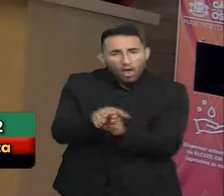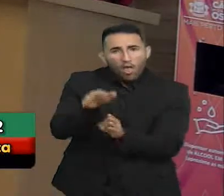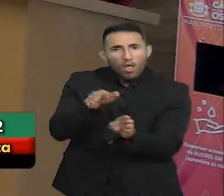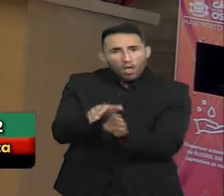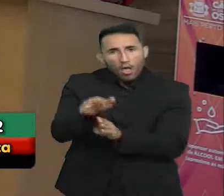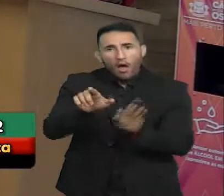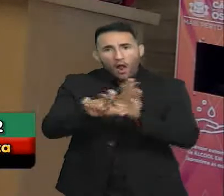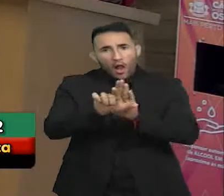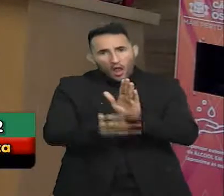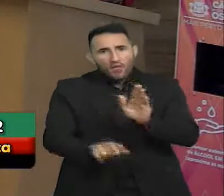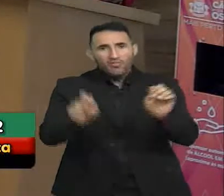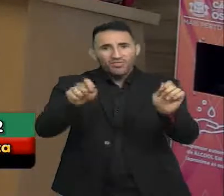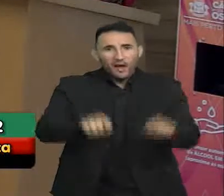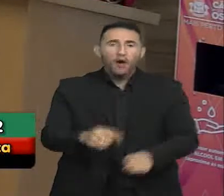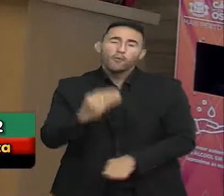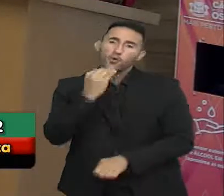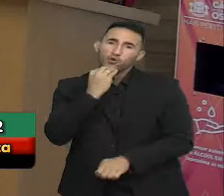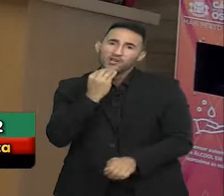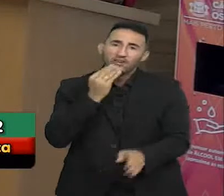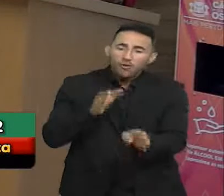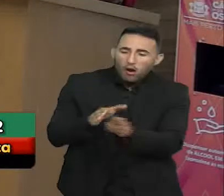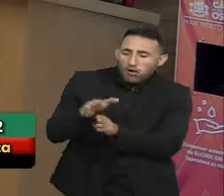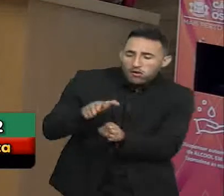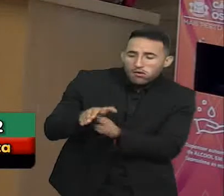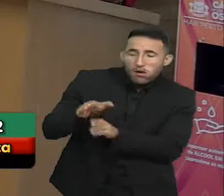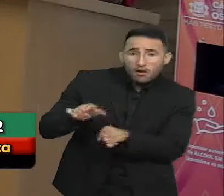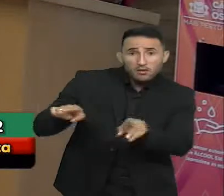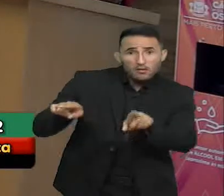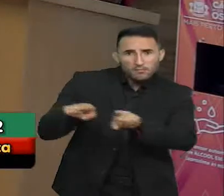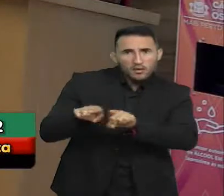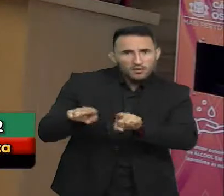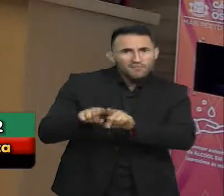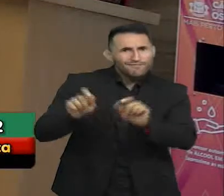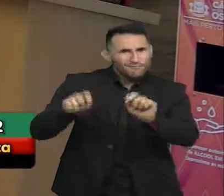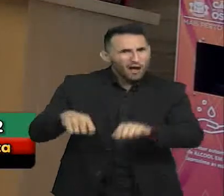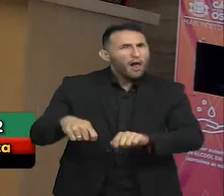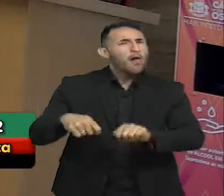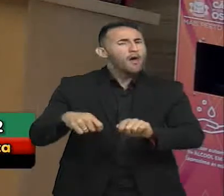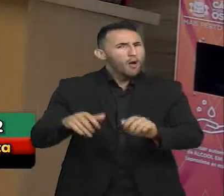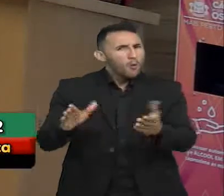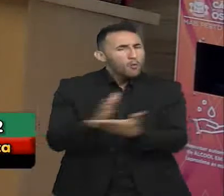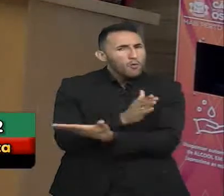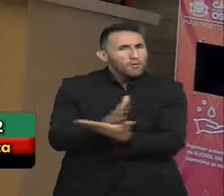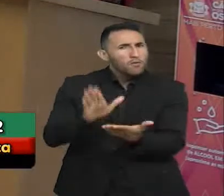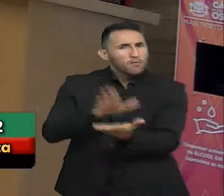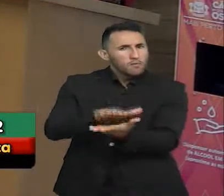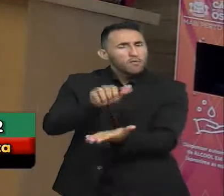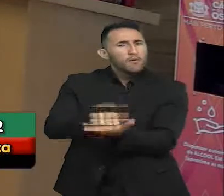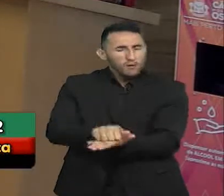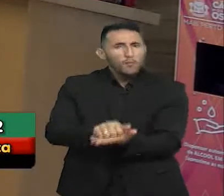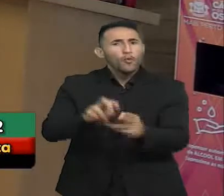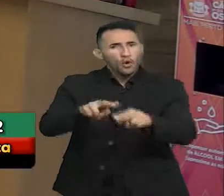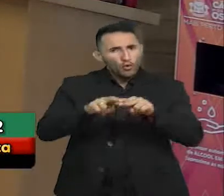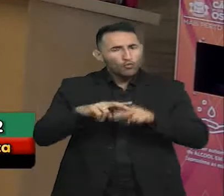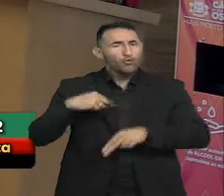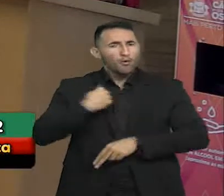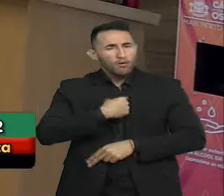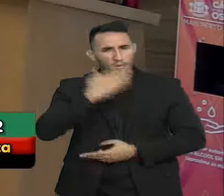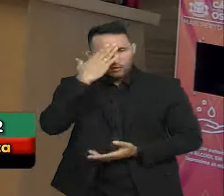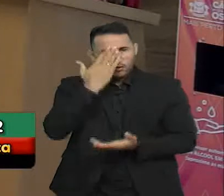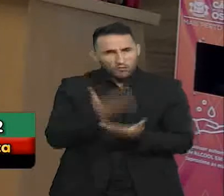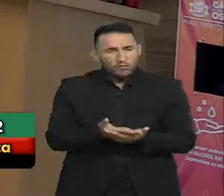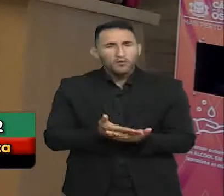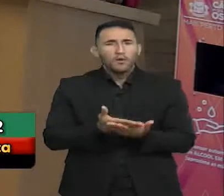que educa, mas é uma lei que também dispõe de sanções. Nós acreditamos na educação